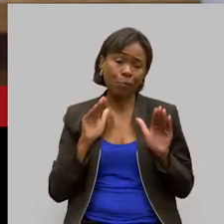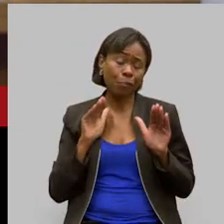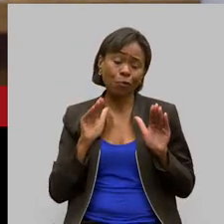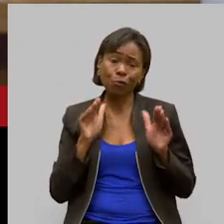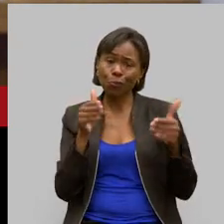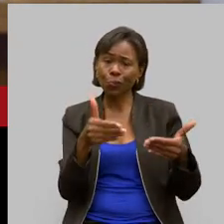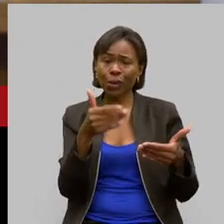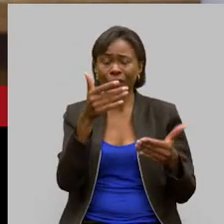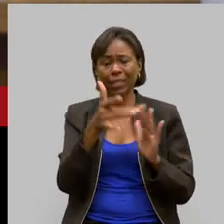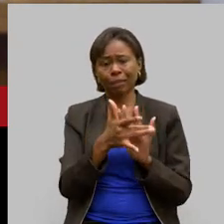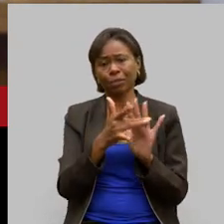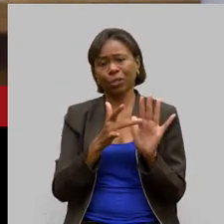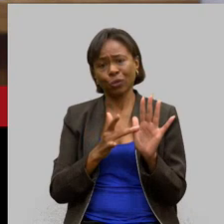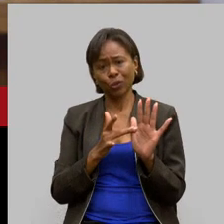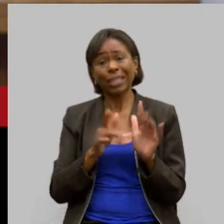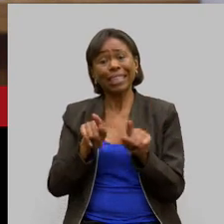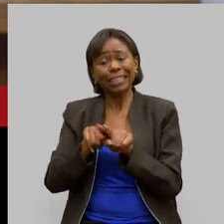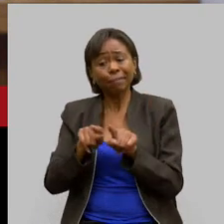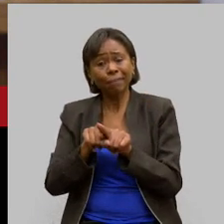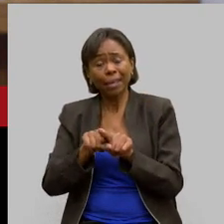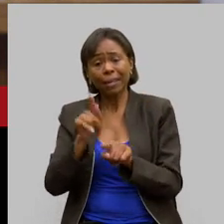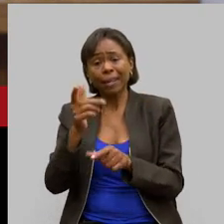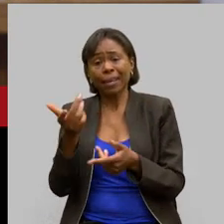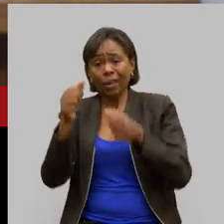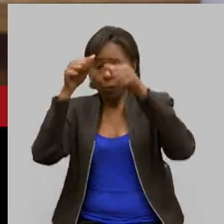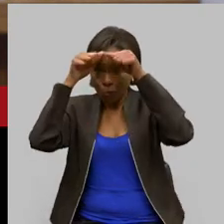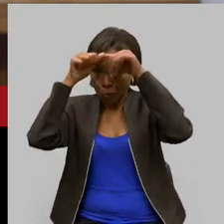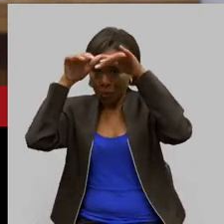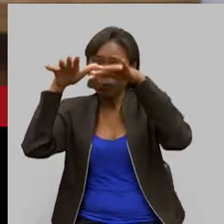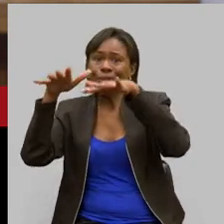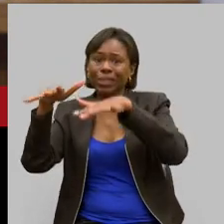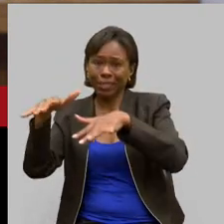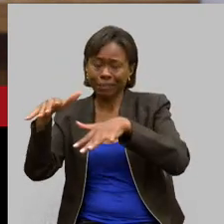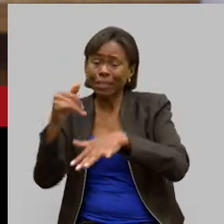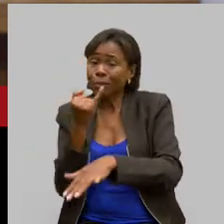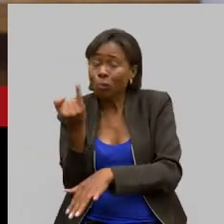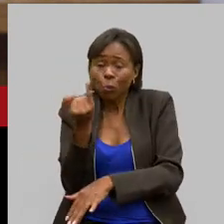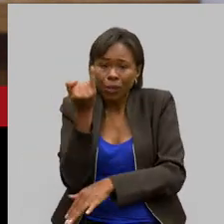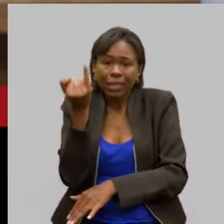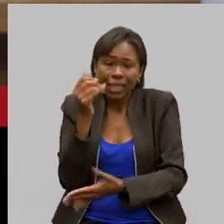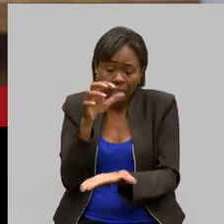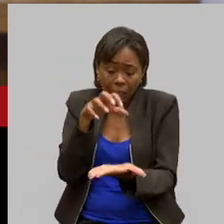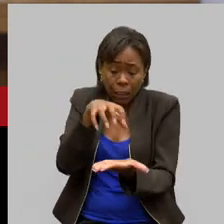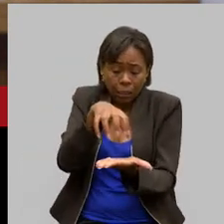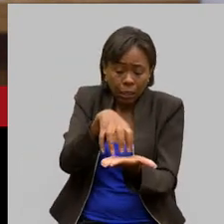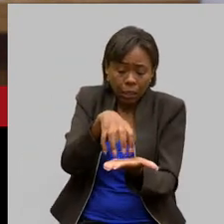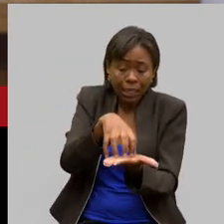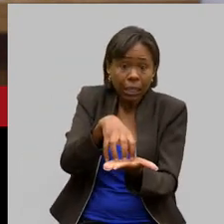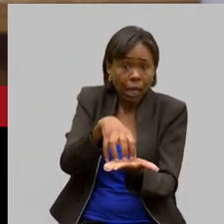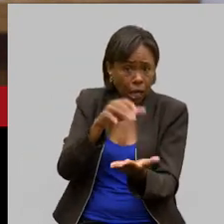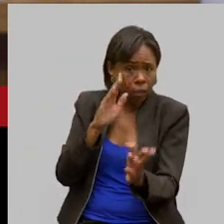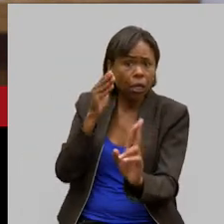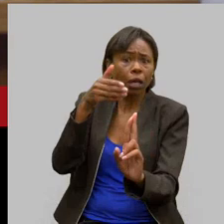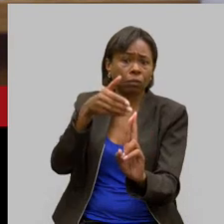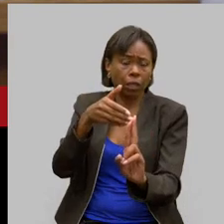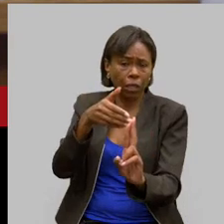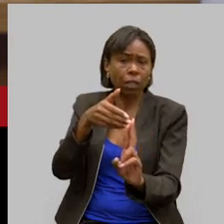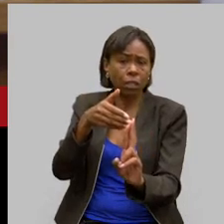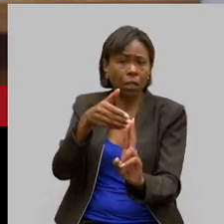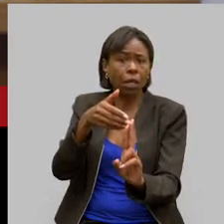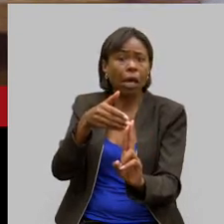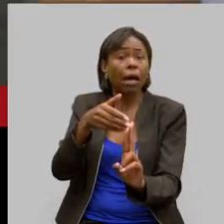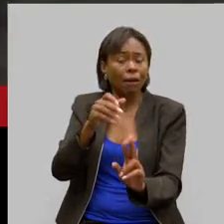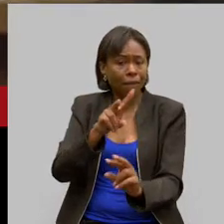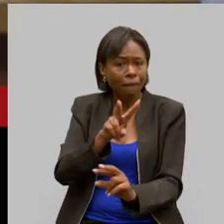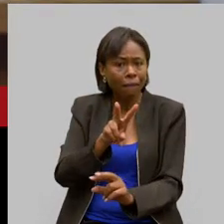também para as pessoas com autismo isso a gente a gente tem perfeita eh a noção e a gente também acredita que esse centro vai